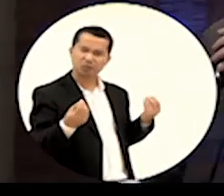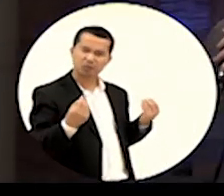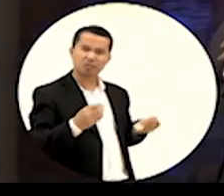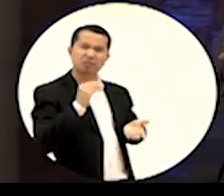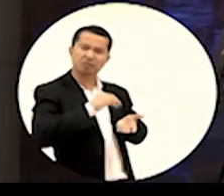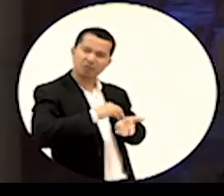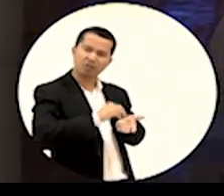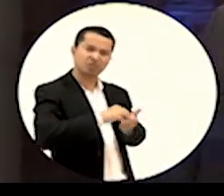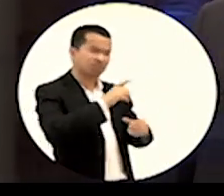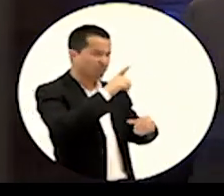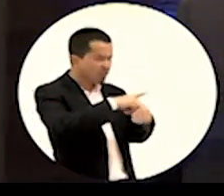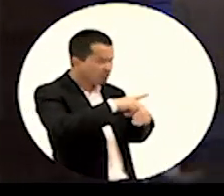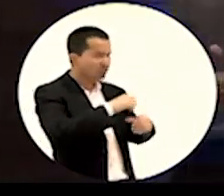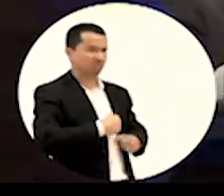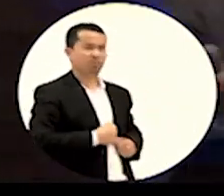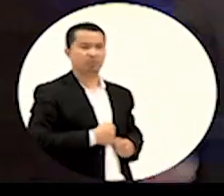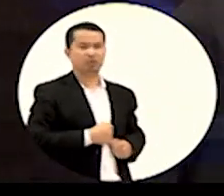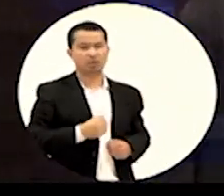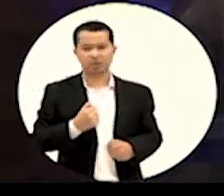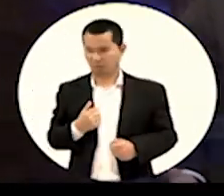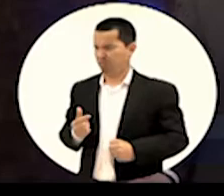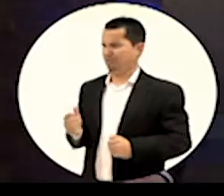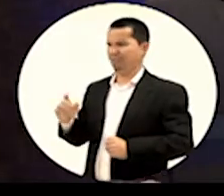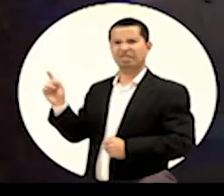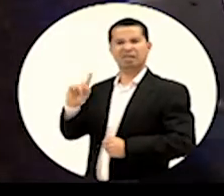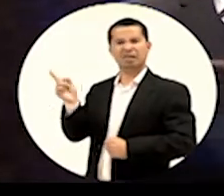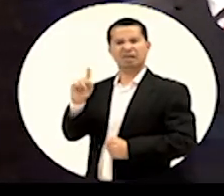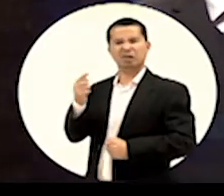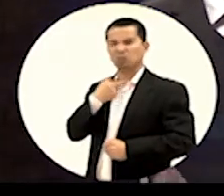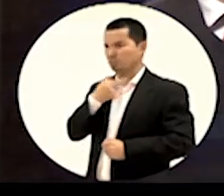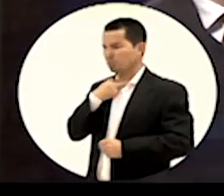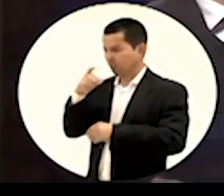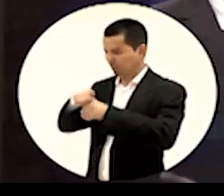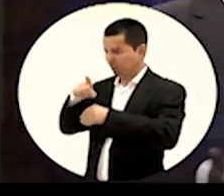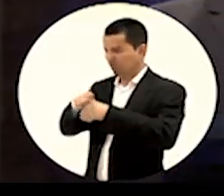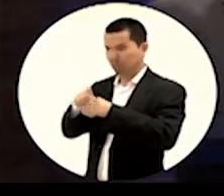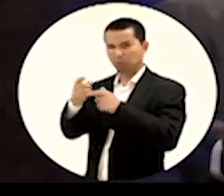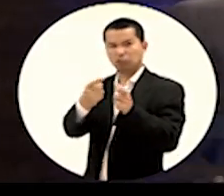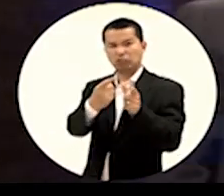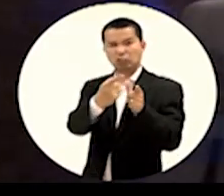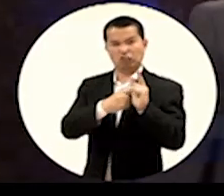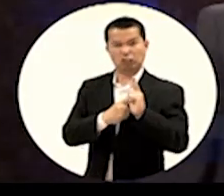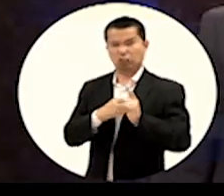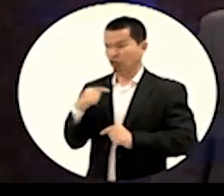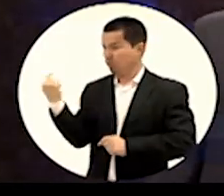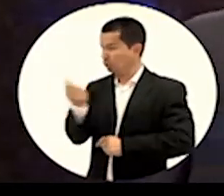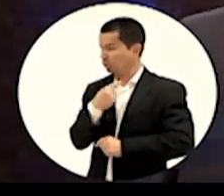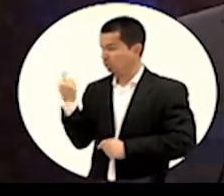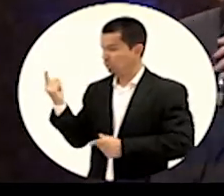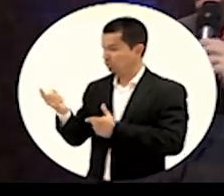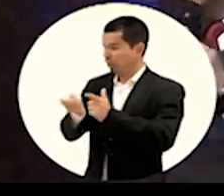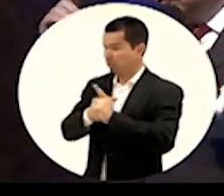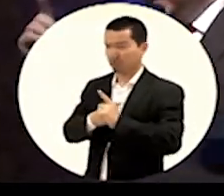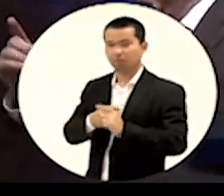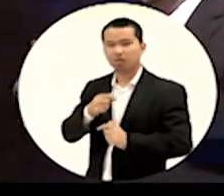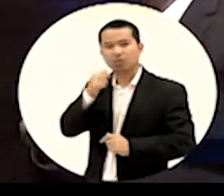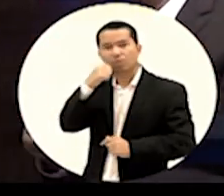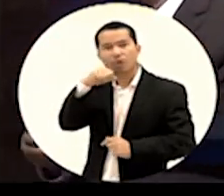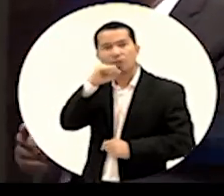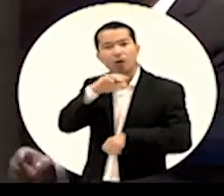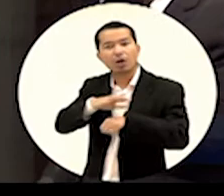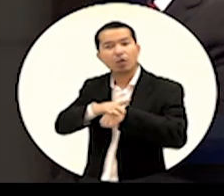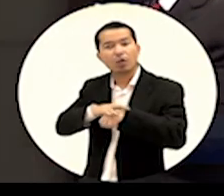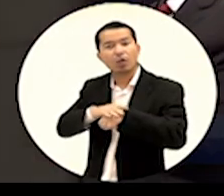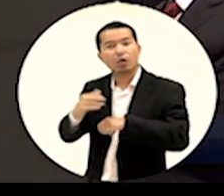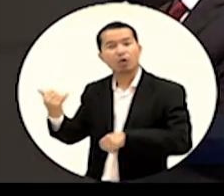não pôs o dízimo. Eu disse, meu Deus, não dá para botar dízimo aqui, olha aqui como é que está, é um rolo danado. E a mamãe